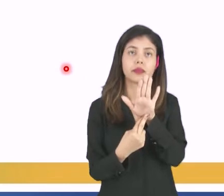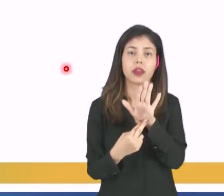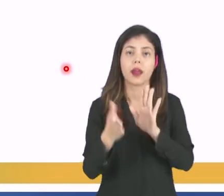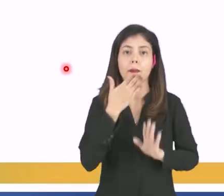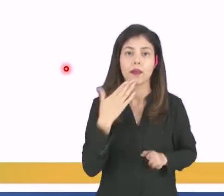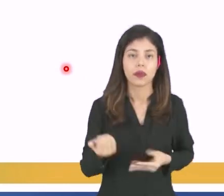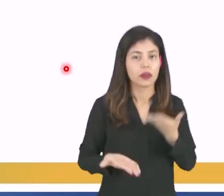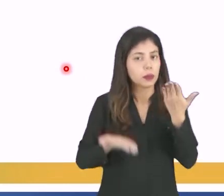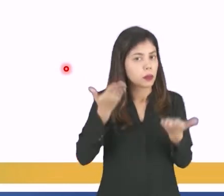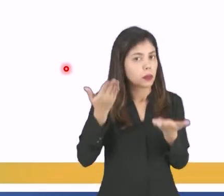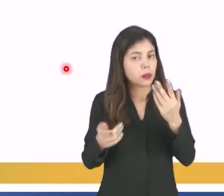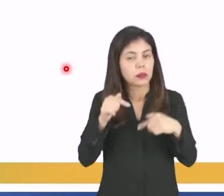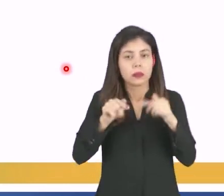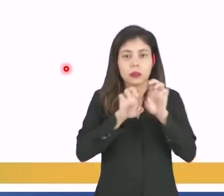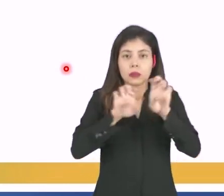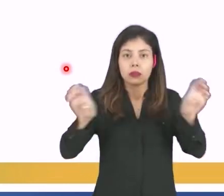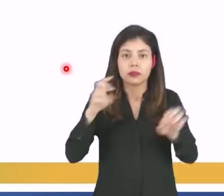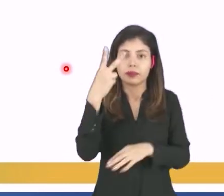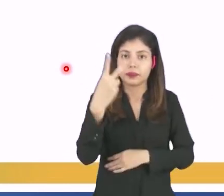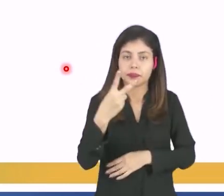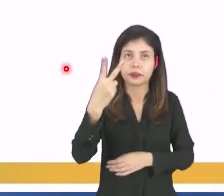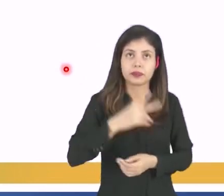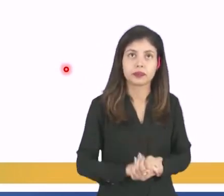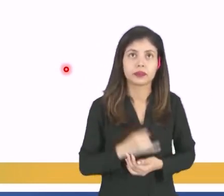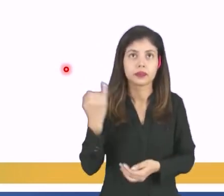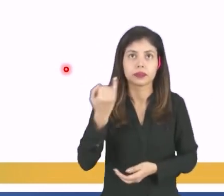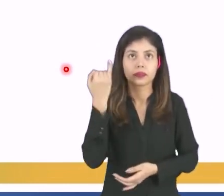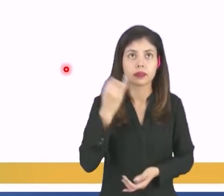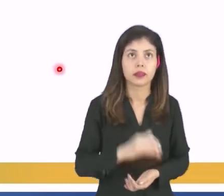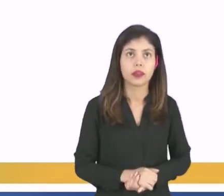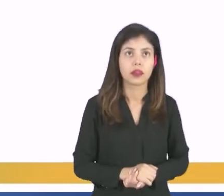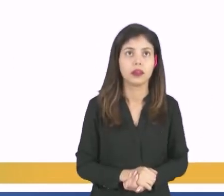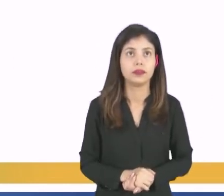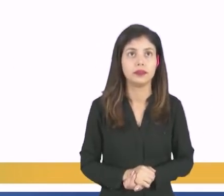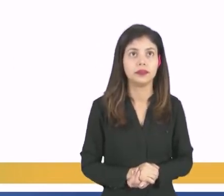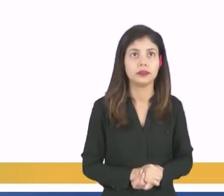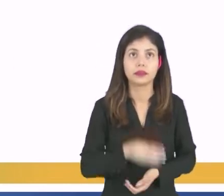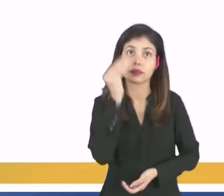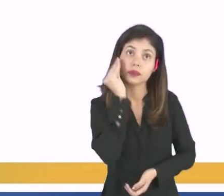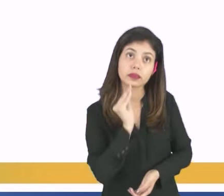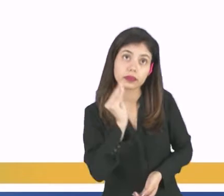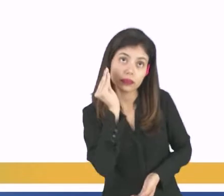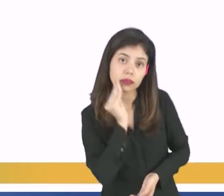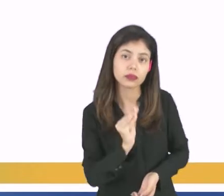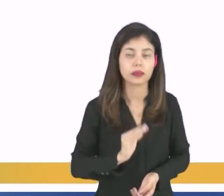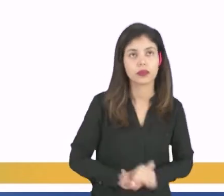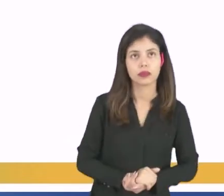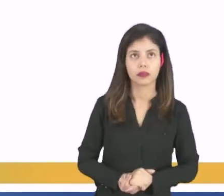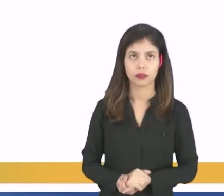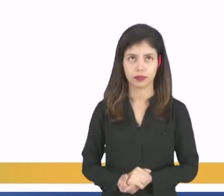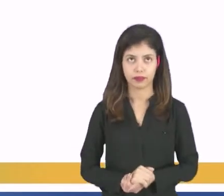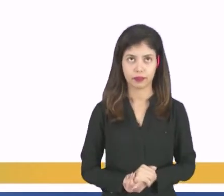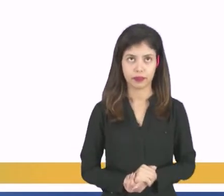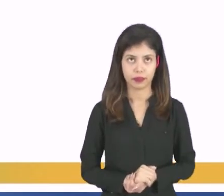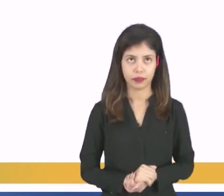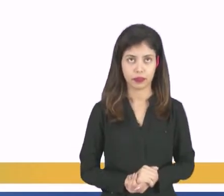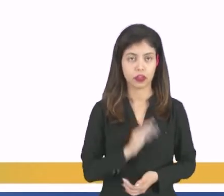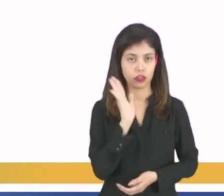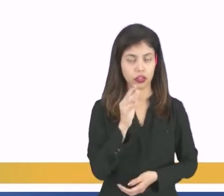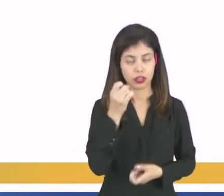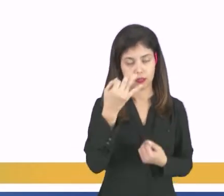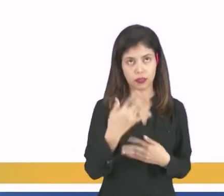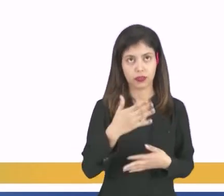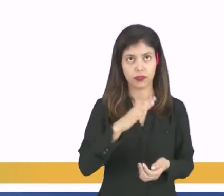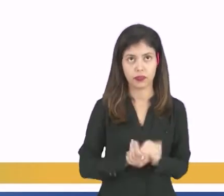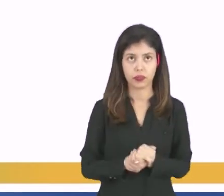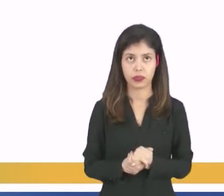para balancear as equações? Tem dois, os principais. Então nós temos método por tentativa, como o nome já